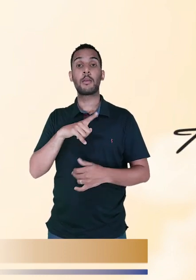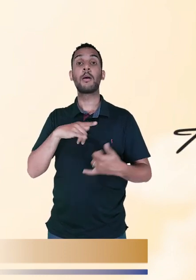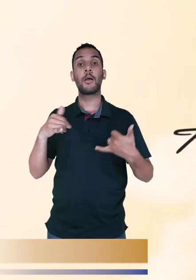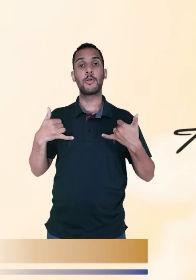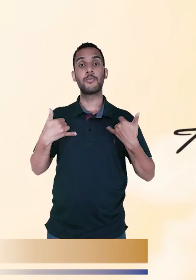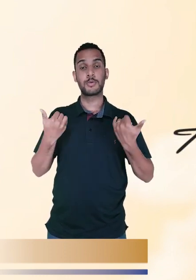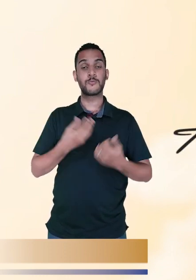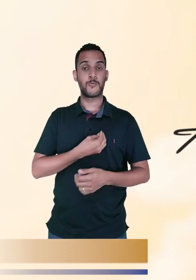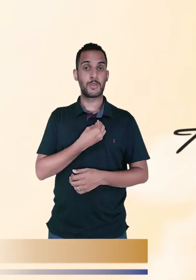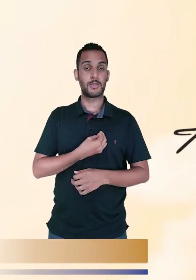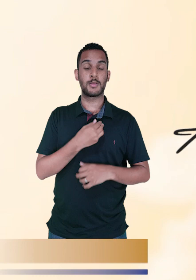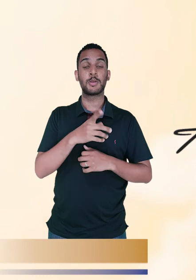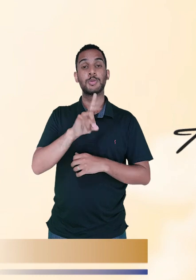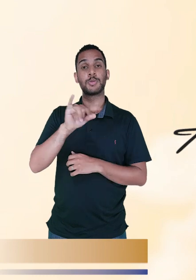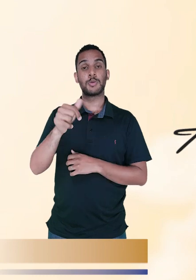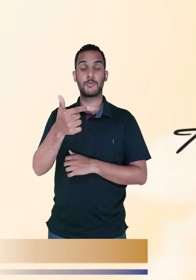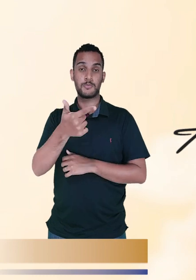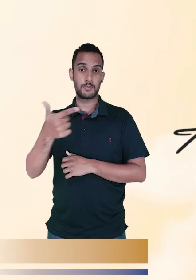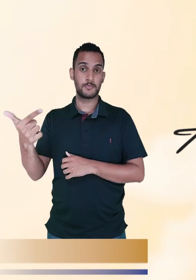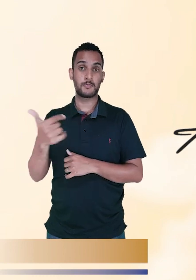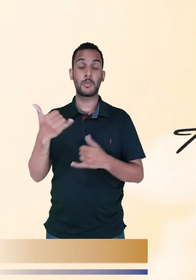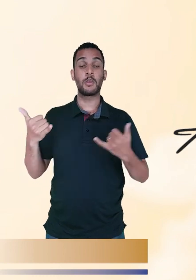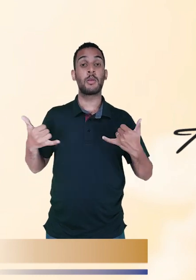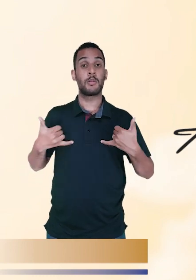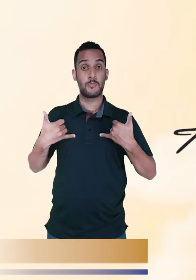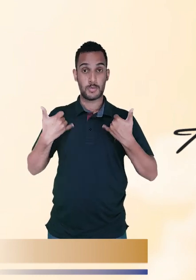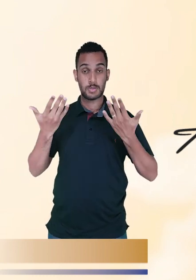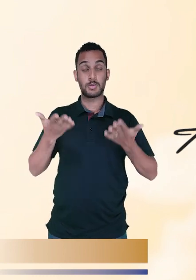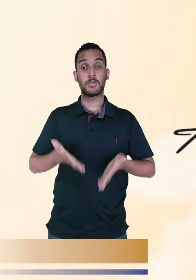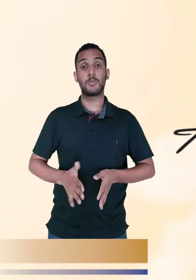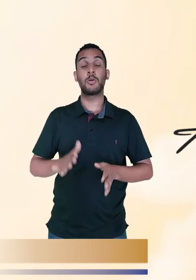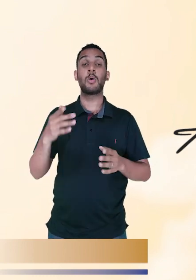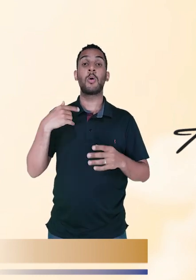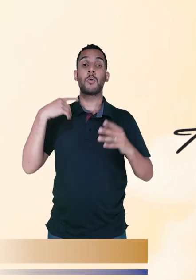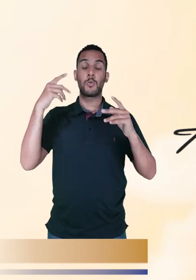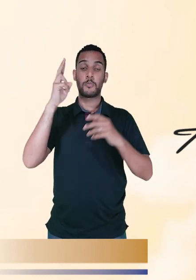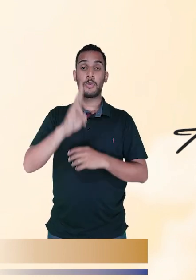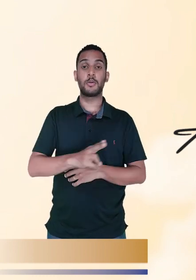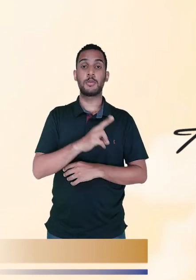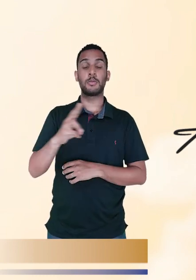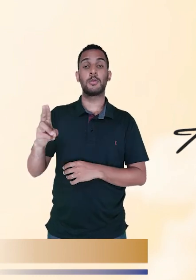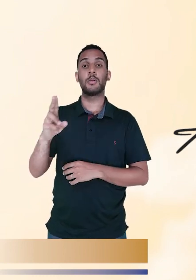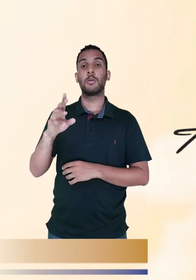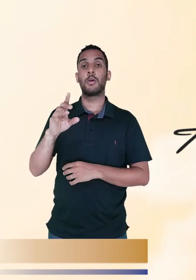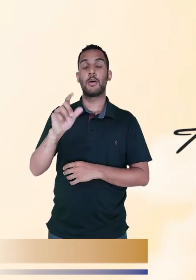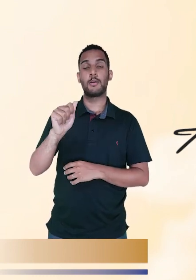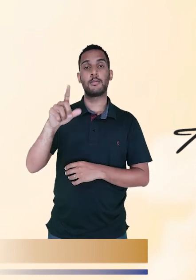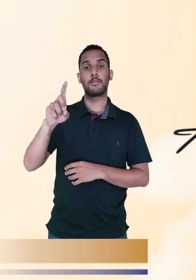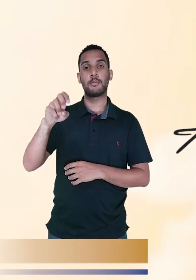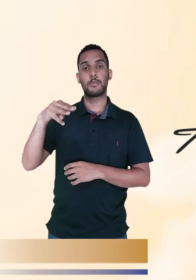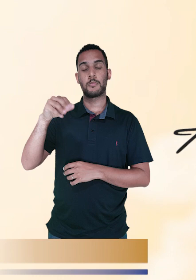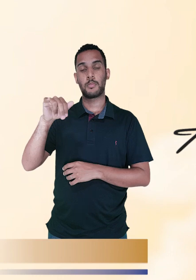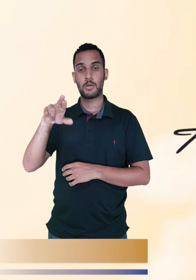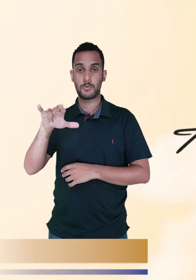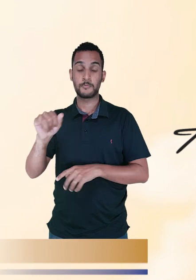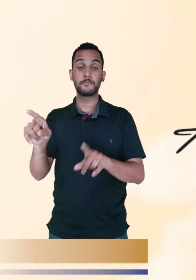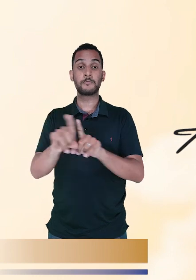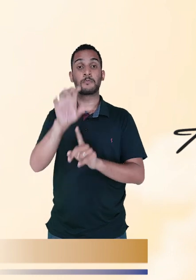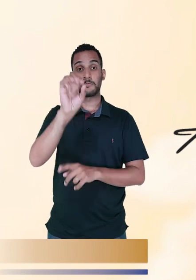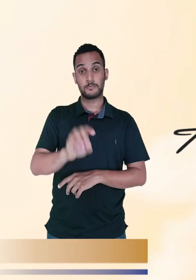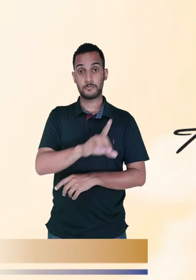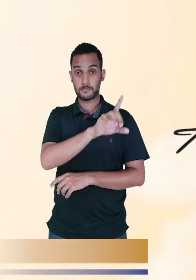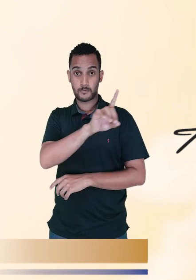comemora mais um ano de vida. No dia 22, aniversário natalício do Monsenhor Ademário Benevides de Souza e